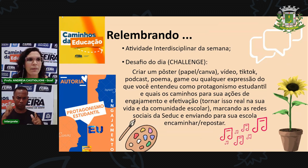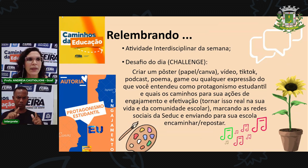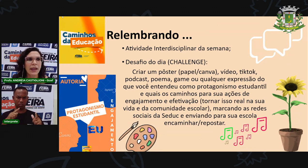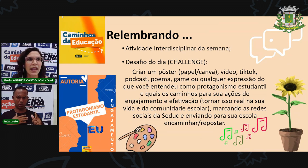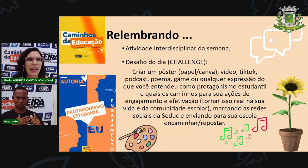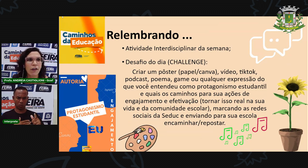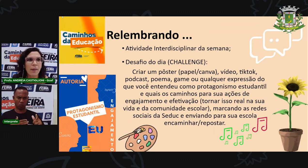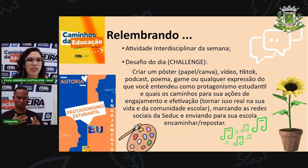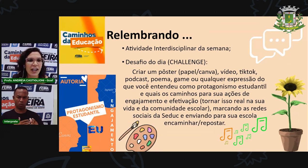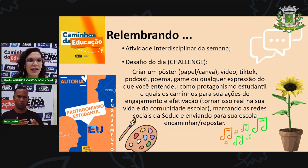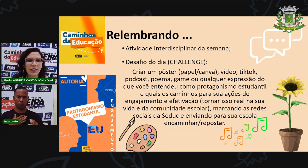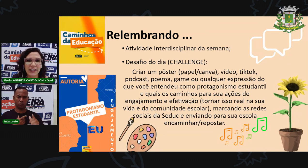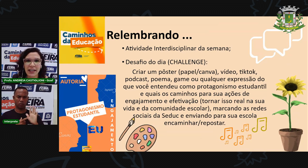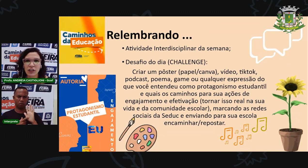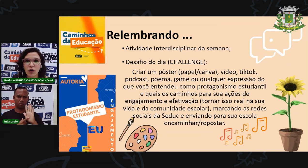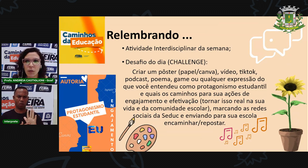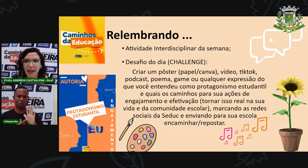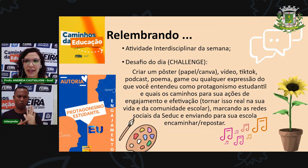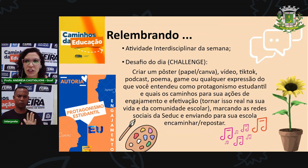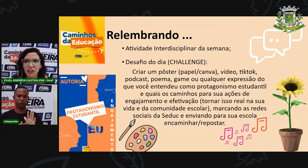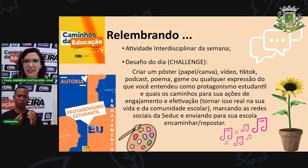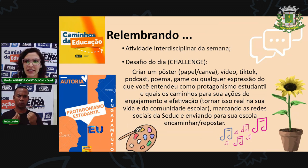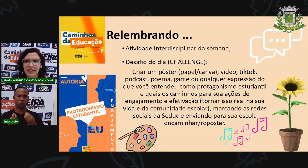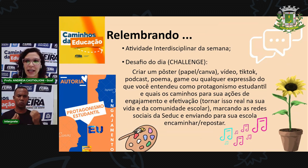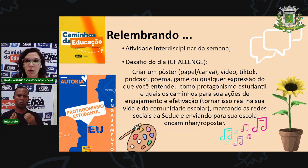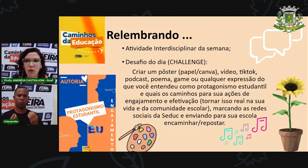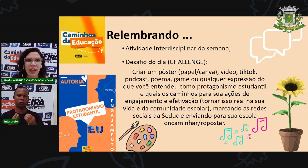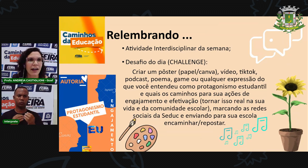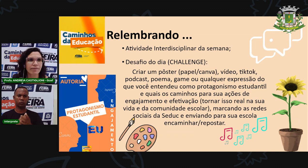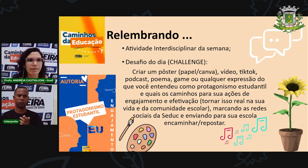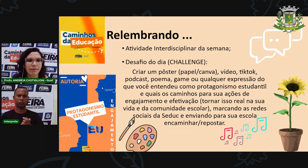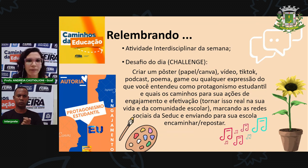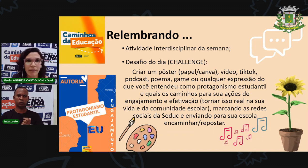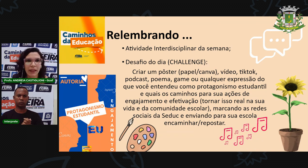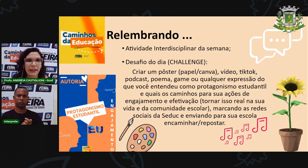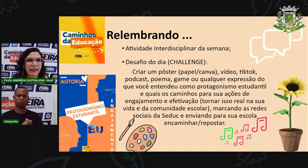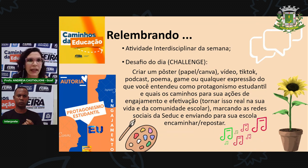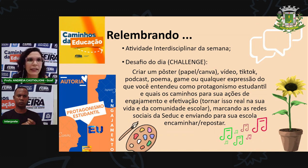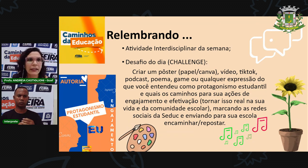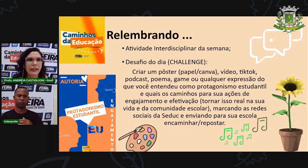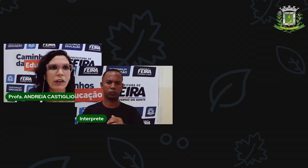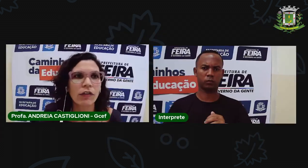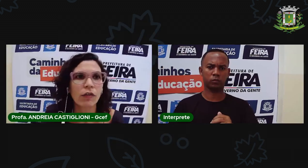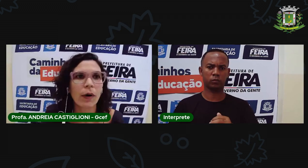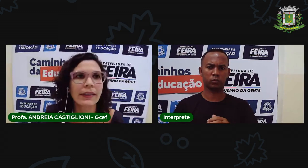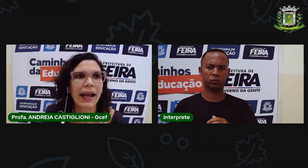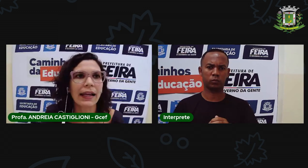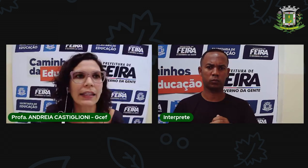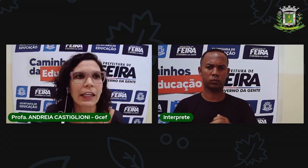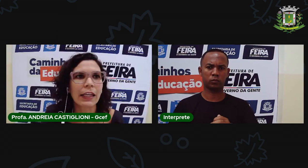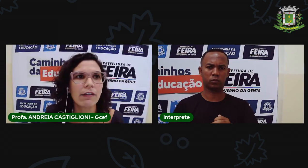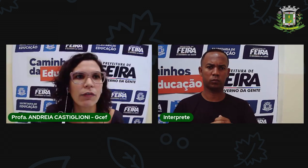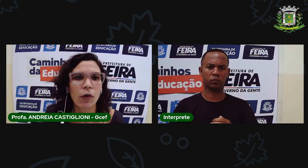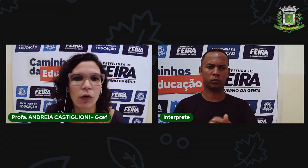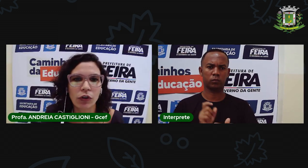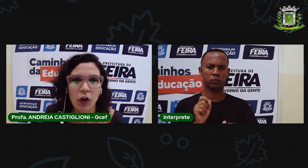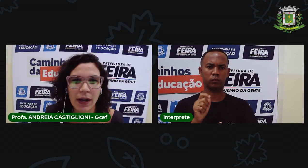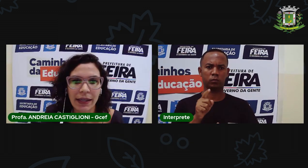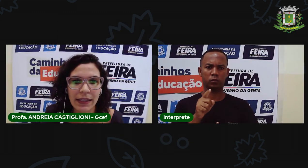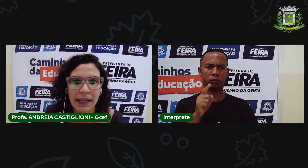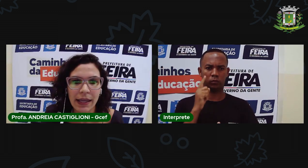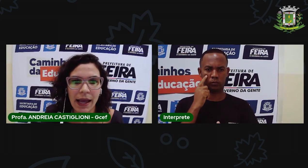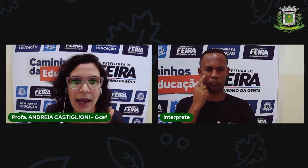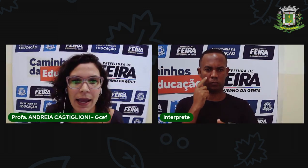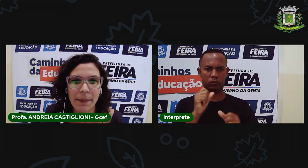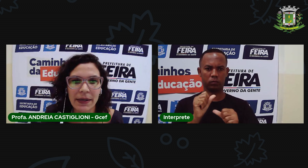tela? Eu vou mostrar a vocês como é que a gente acessa lá o Canva, tá? Vou botar aqui, vou